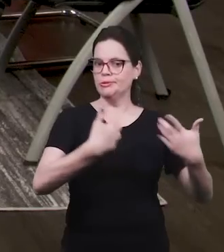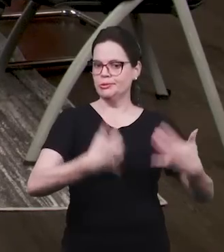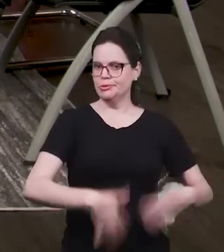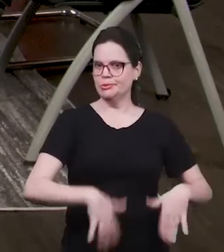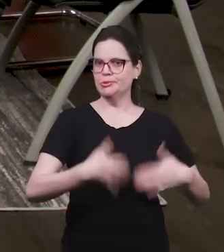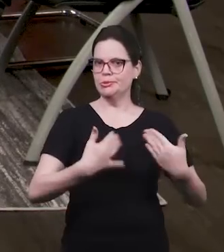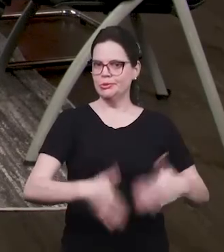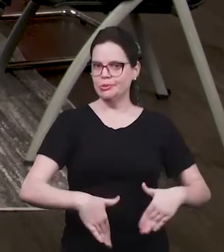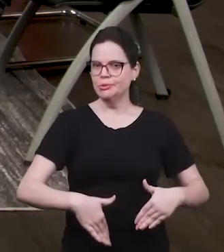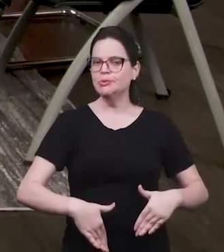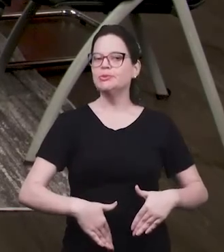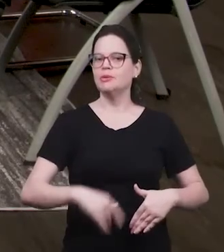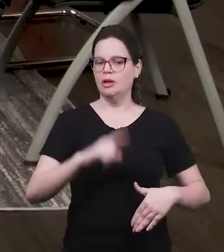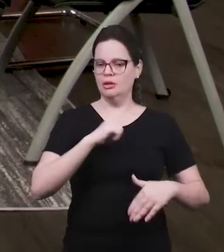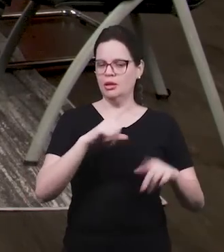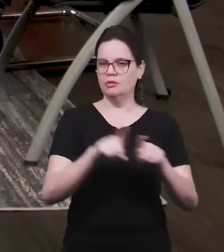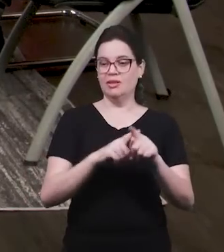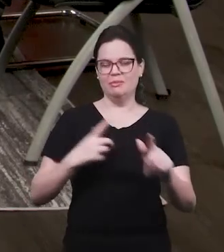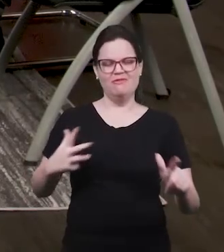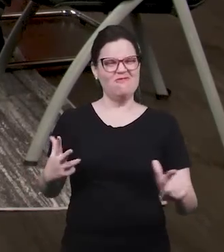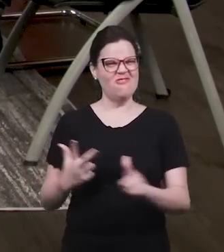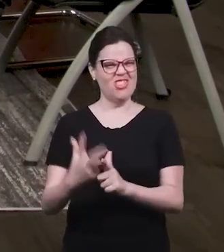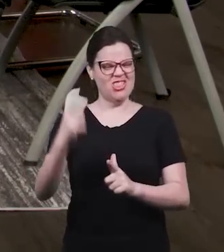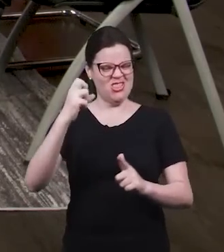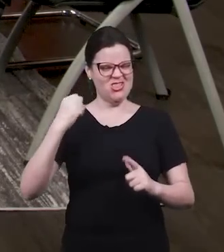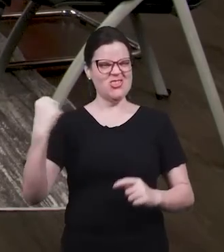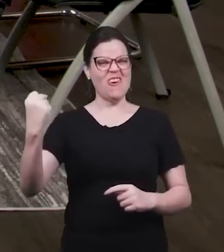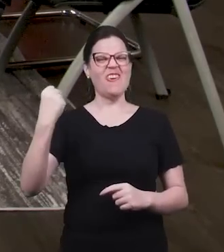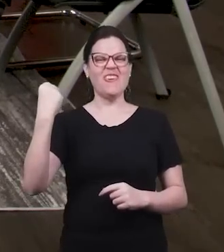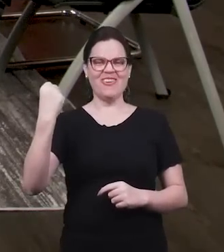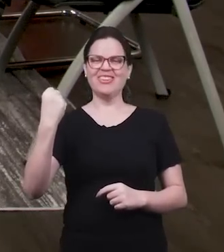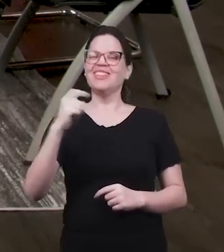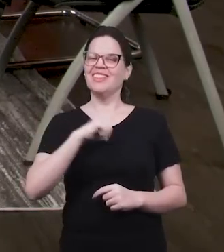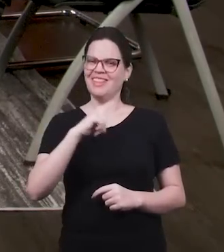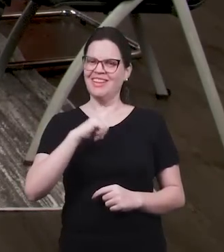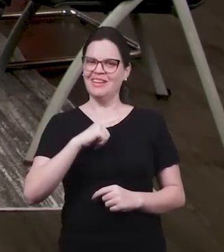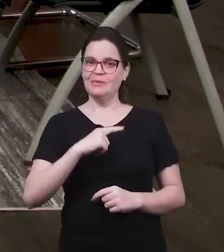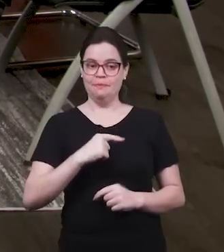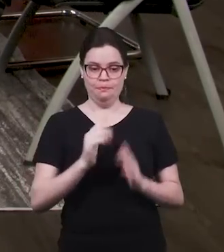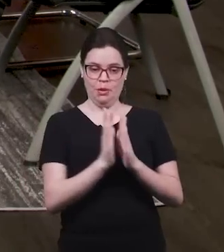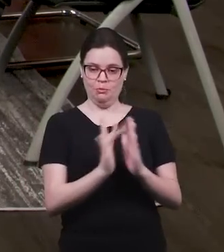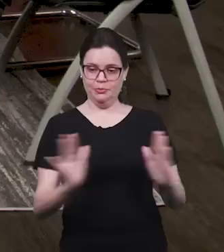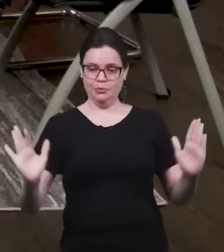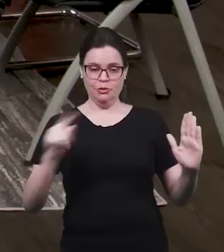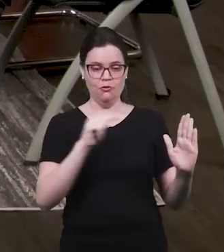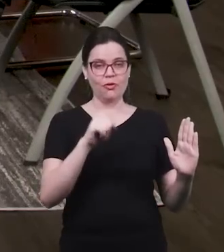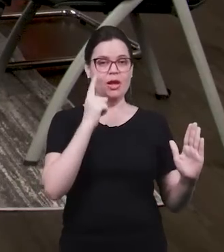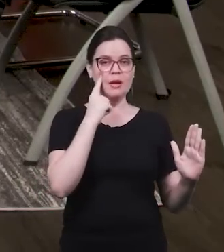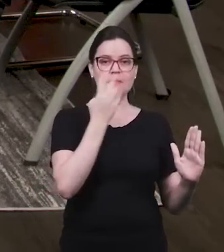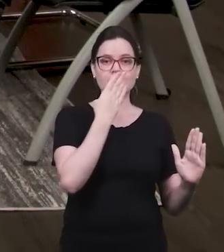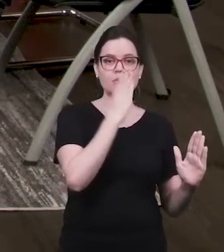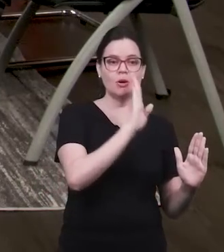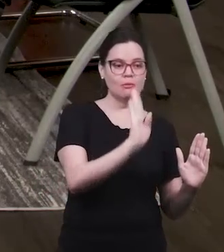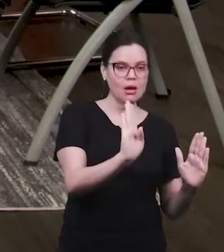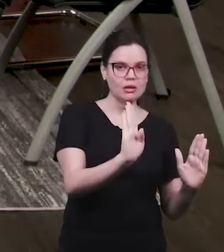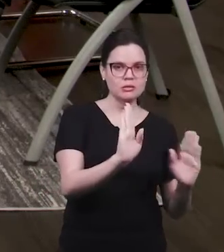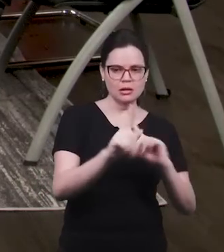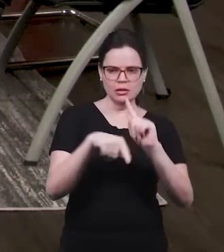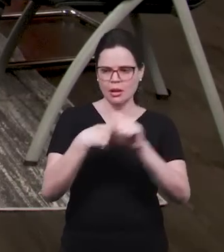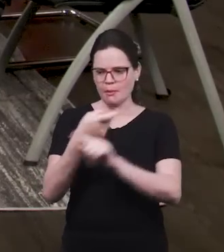grandes vitórias. Nela nós vamos encontrar as promessas e os resultados dessas